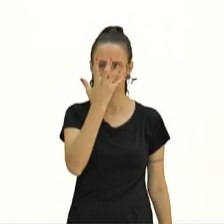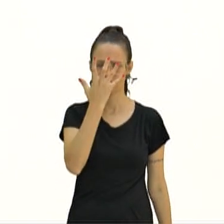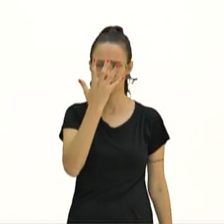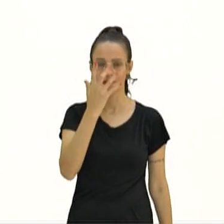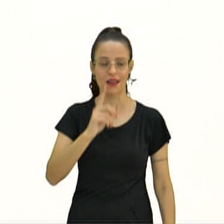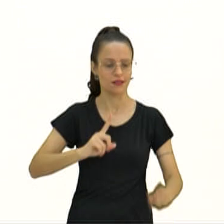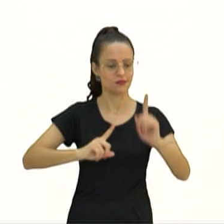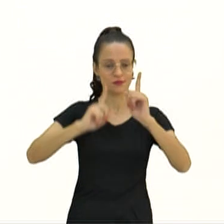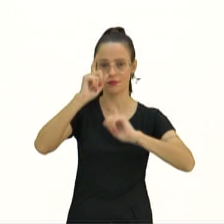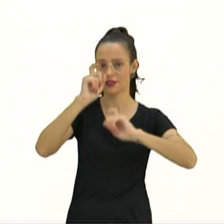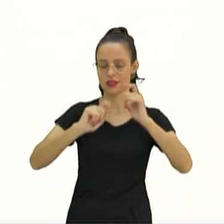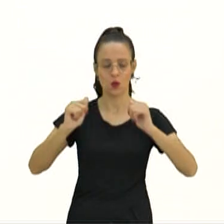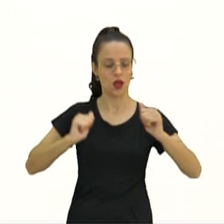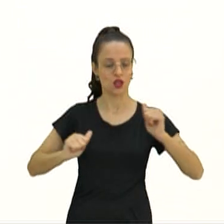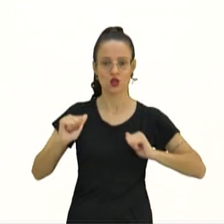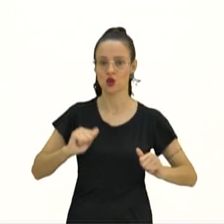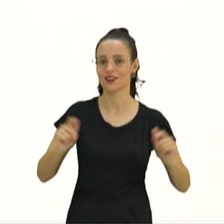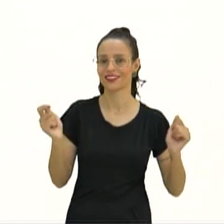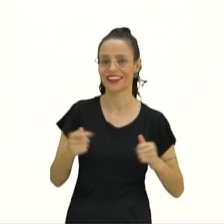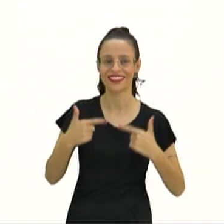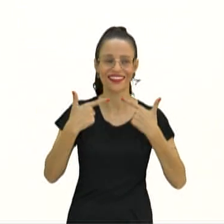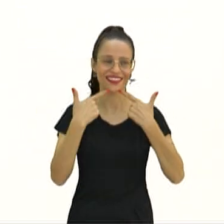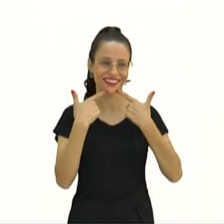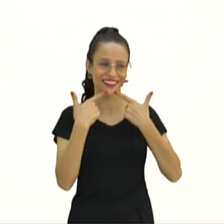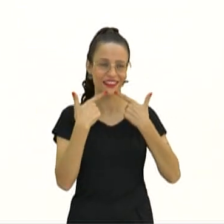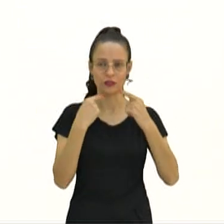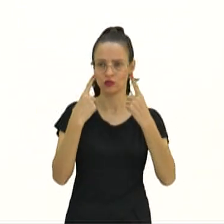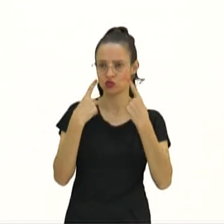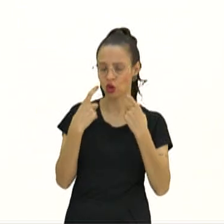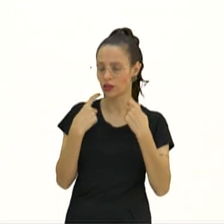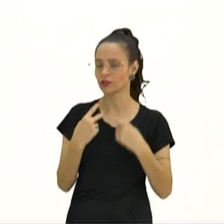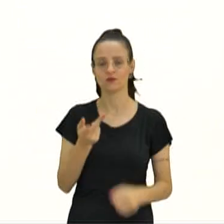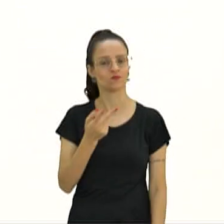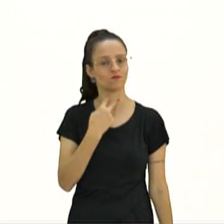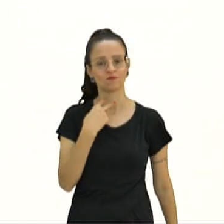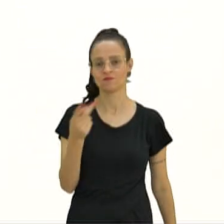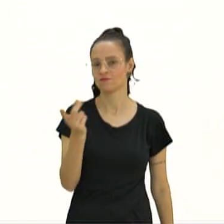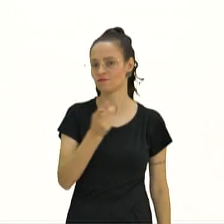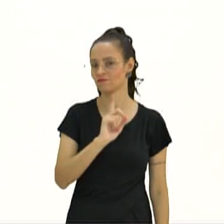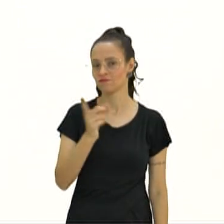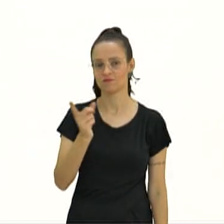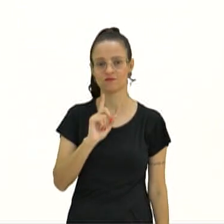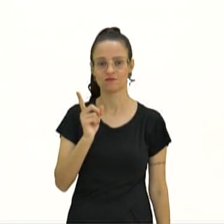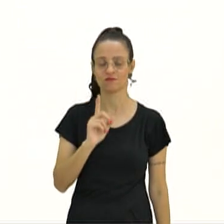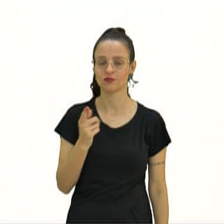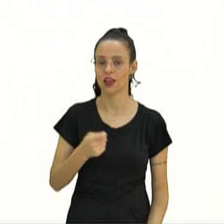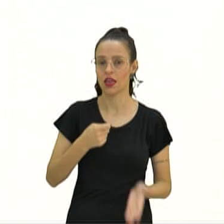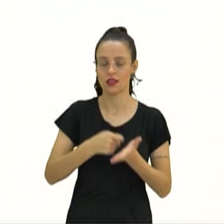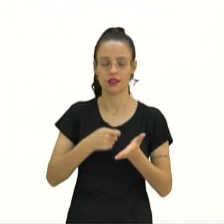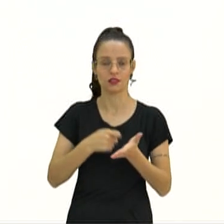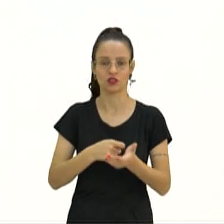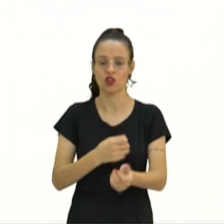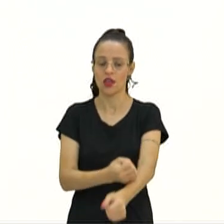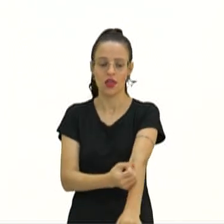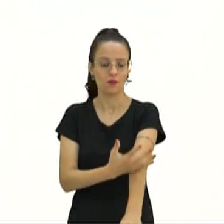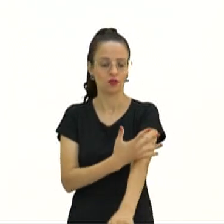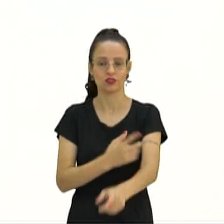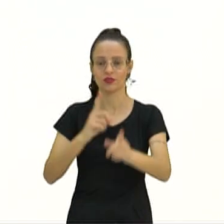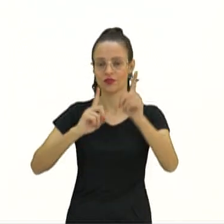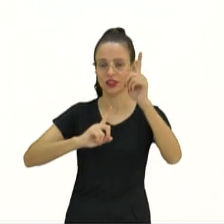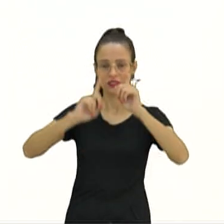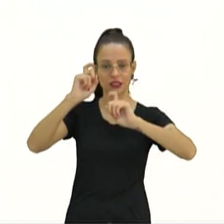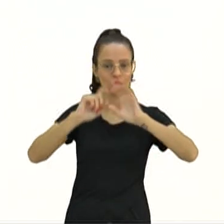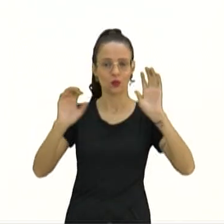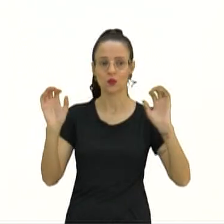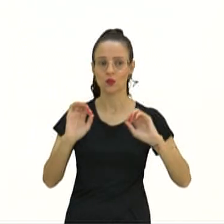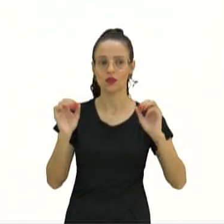não tinha como, né? Mostrar que estava rindo, que estava chorando, né? Não tinha essa exigência das emoções nas expressões